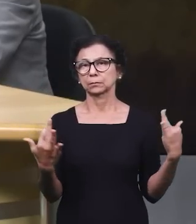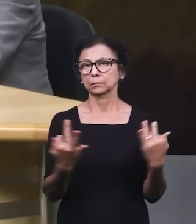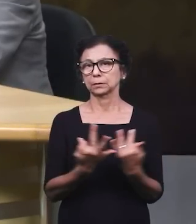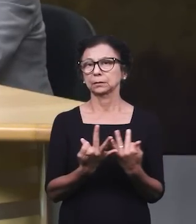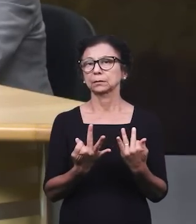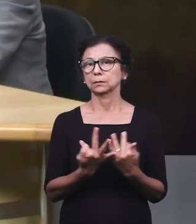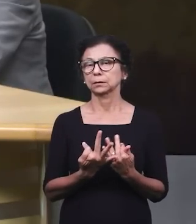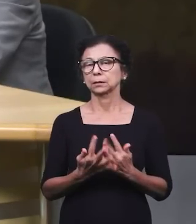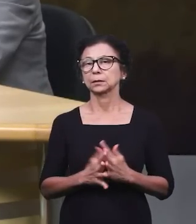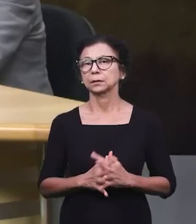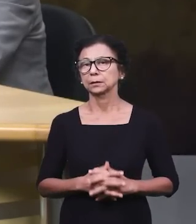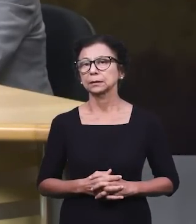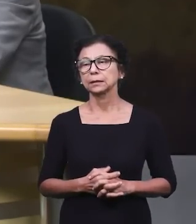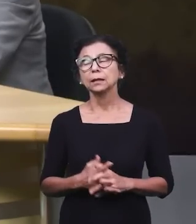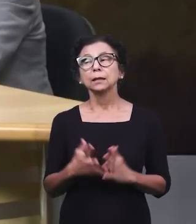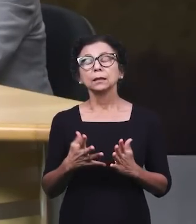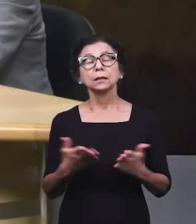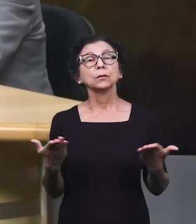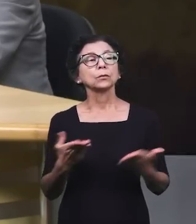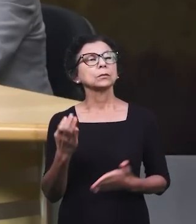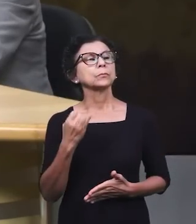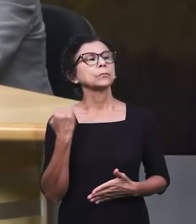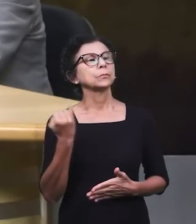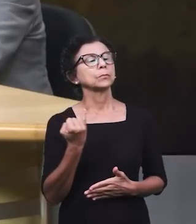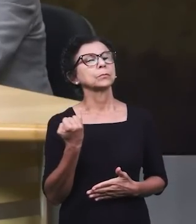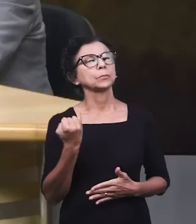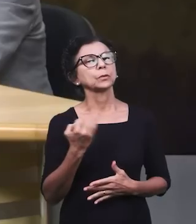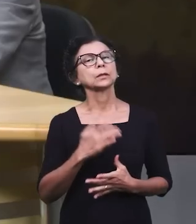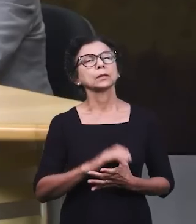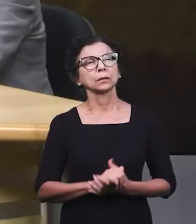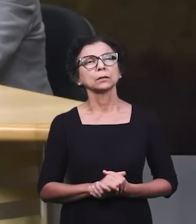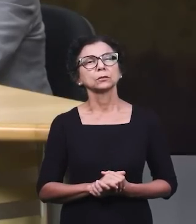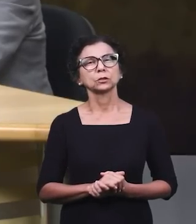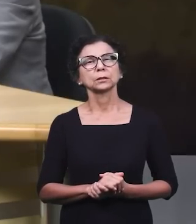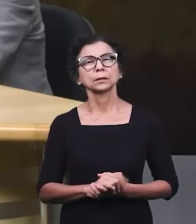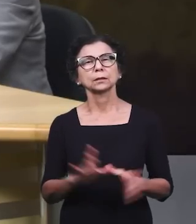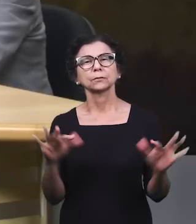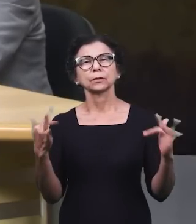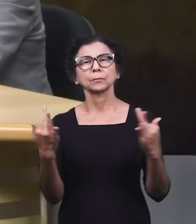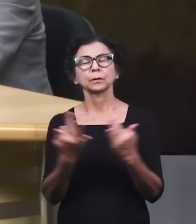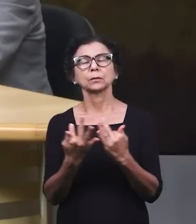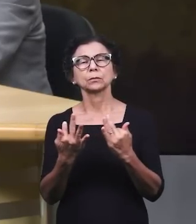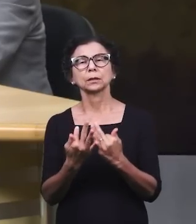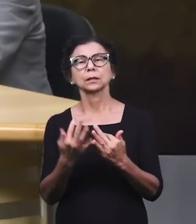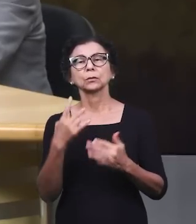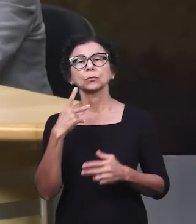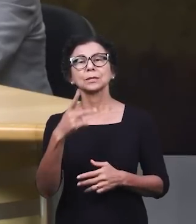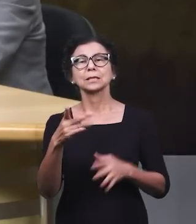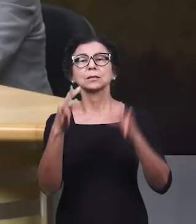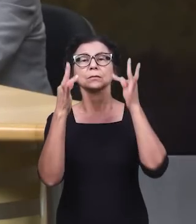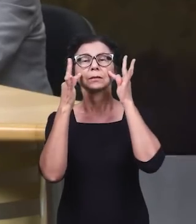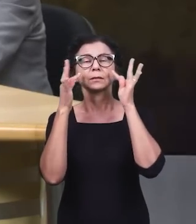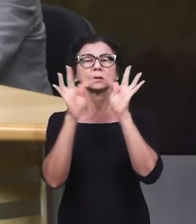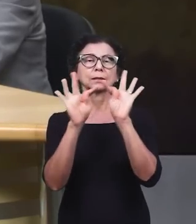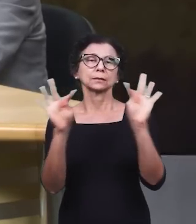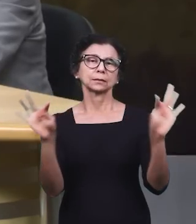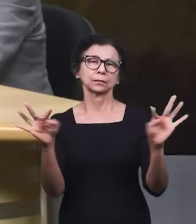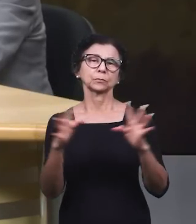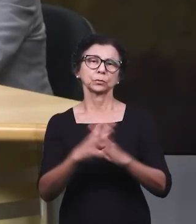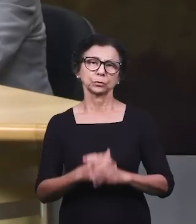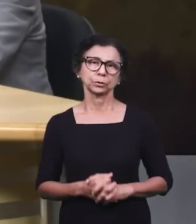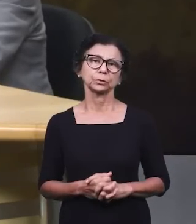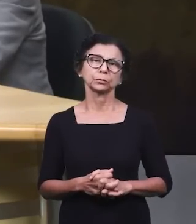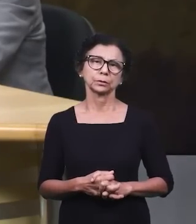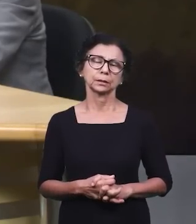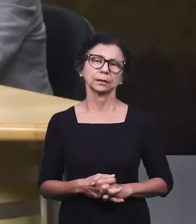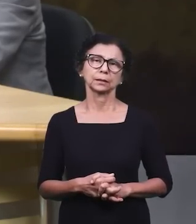muito importante, Marcelo comentou aqui, que mais do que palavras são as suas atitudes, né? Você demonstra isso nas suas